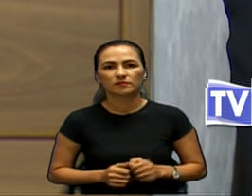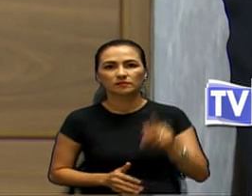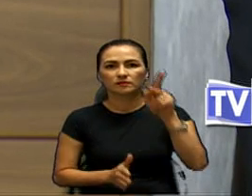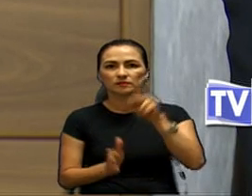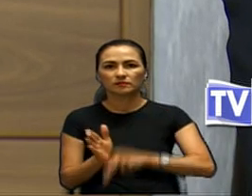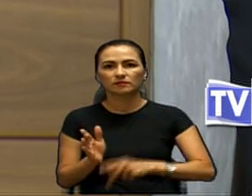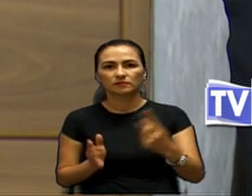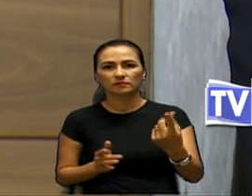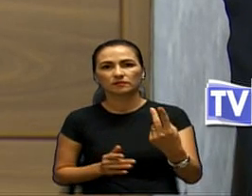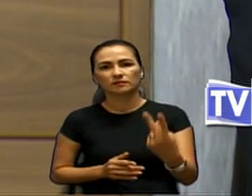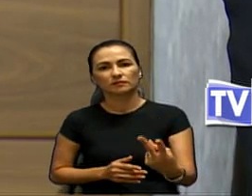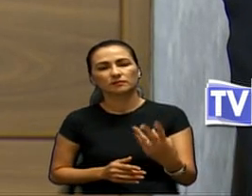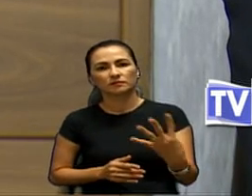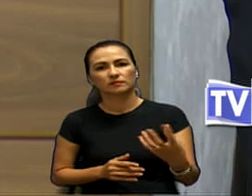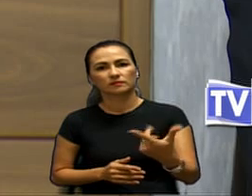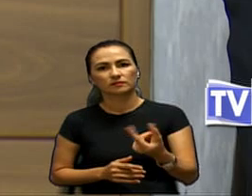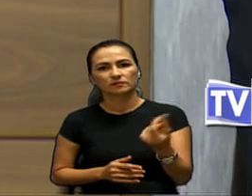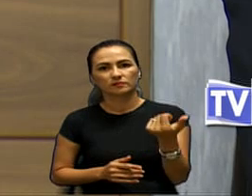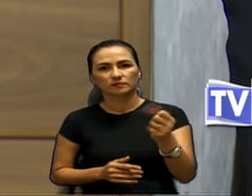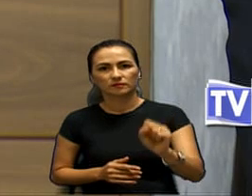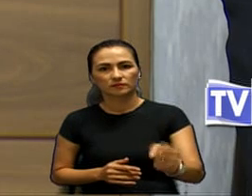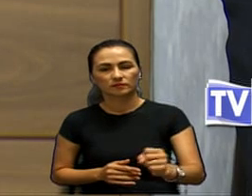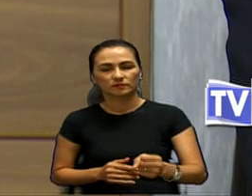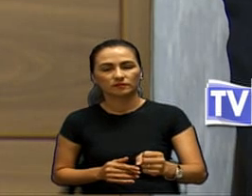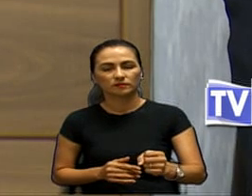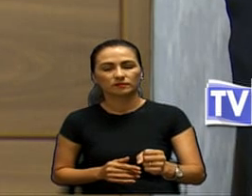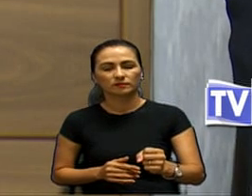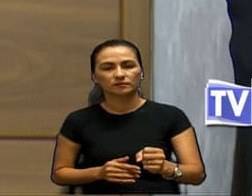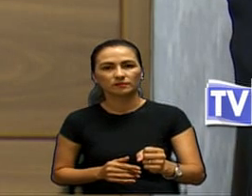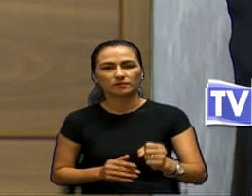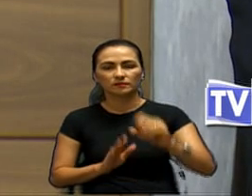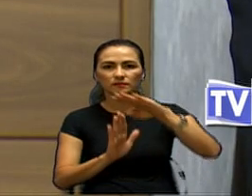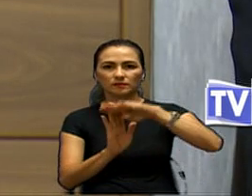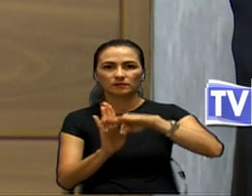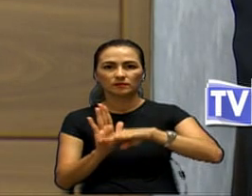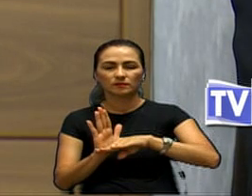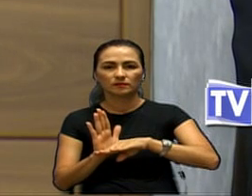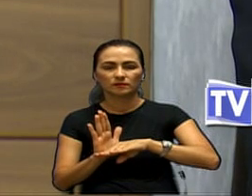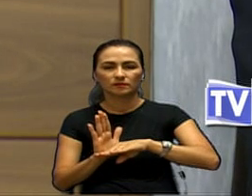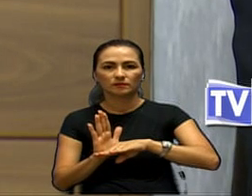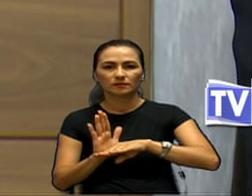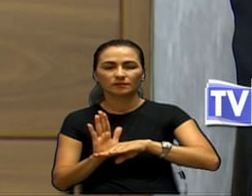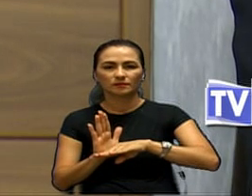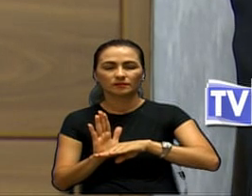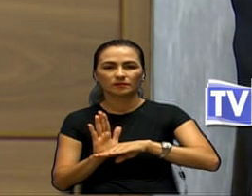Número 124/2018, Executivo dispõe sobre alteração da tabela